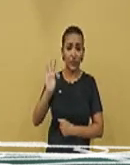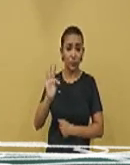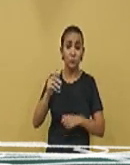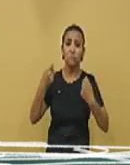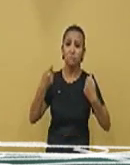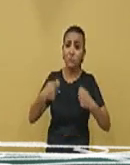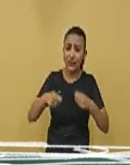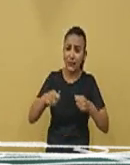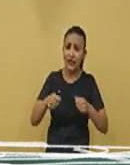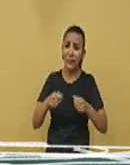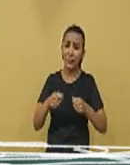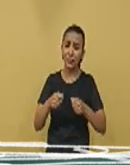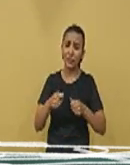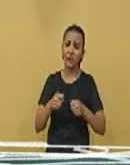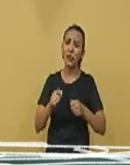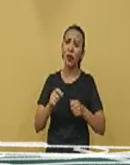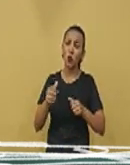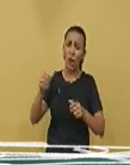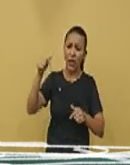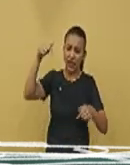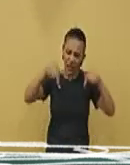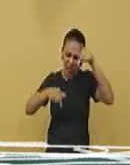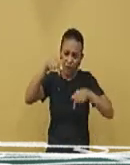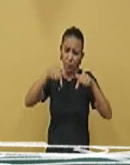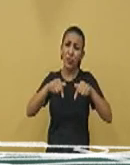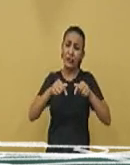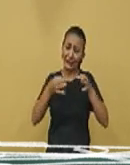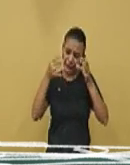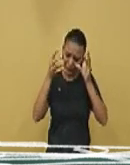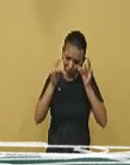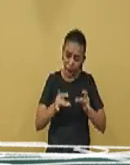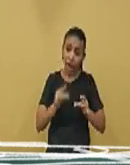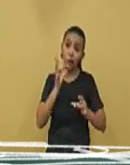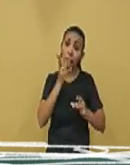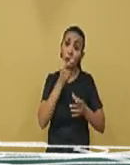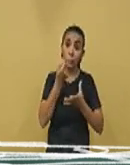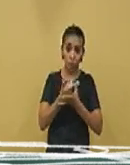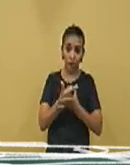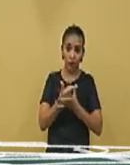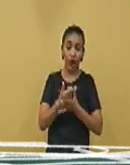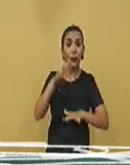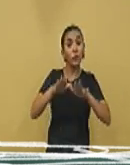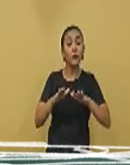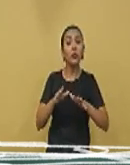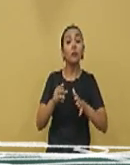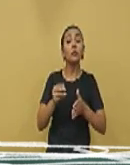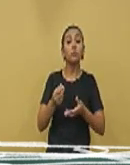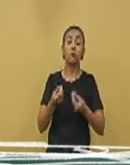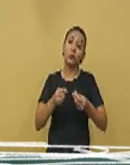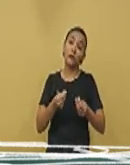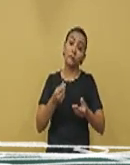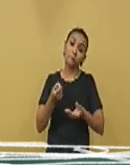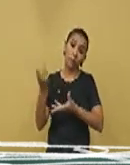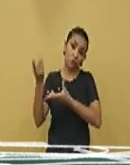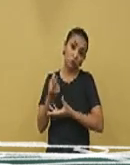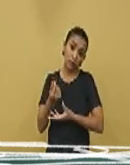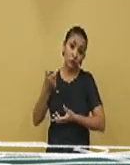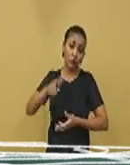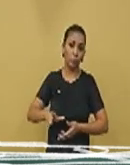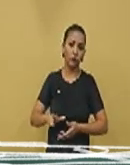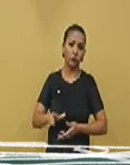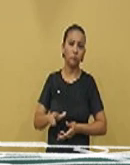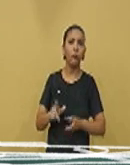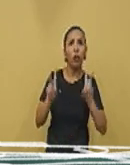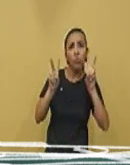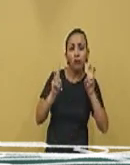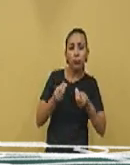muito específico, demora para comprar, não compram, então vai sobrar. Hoje, nós já estamos com essa devolução, entre